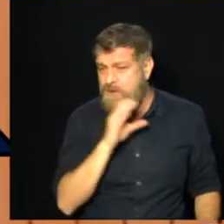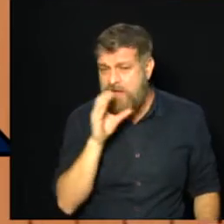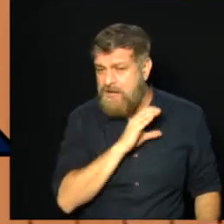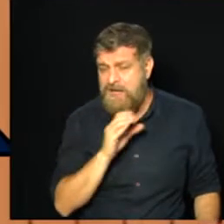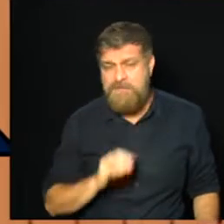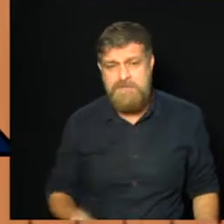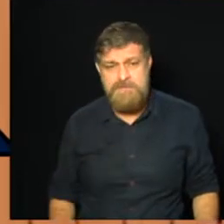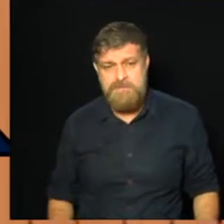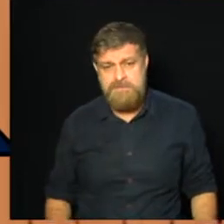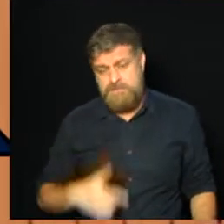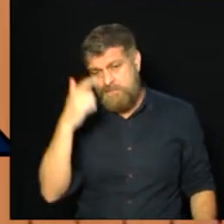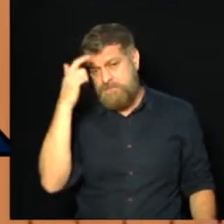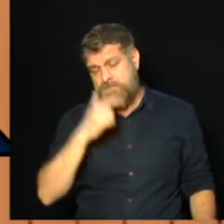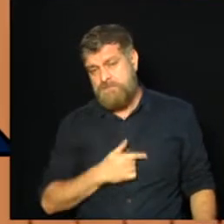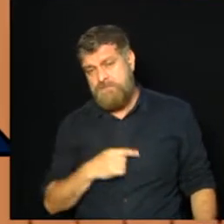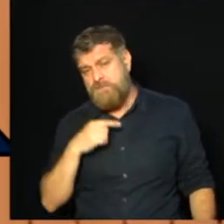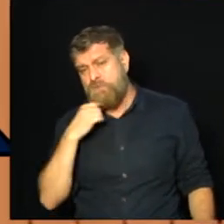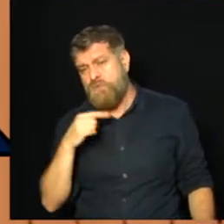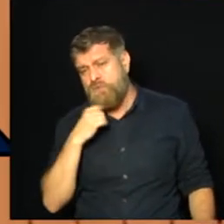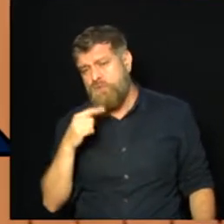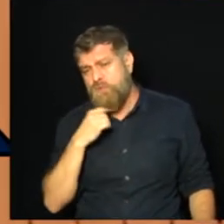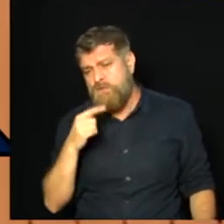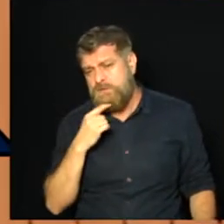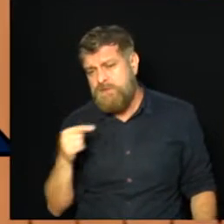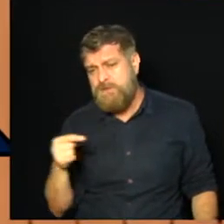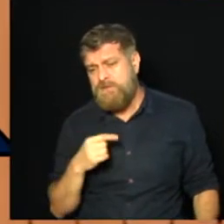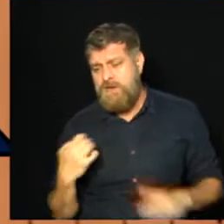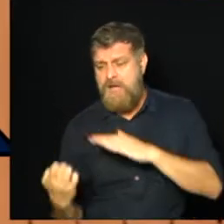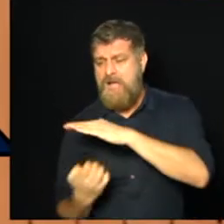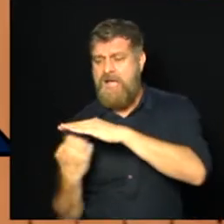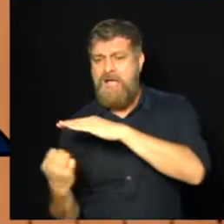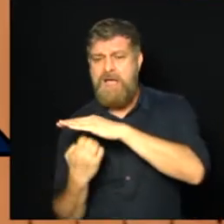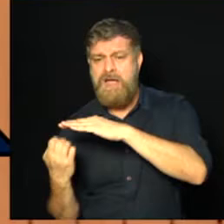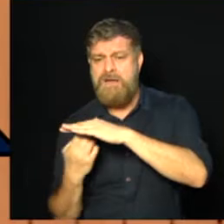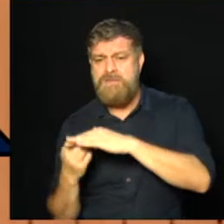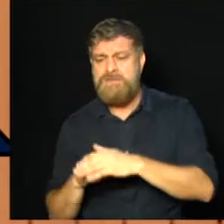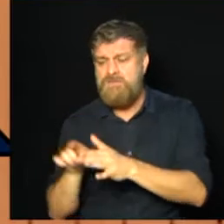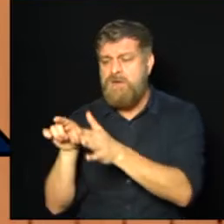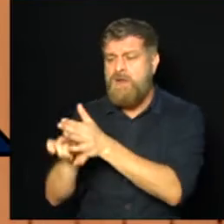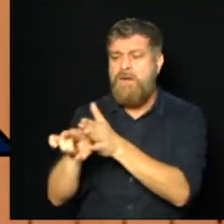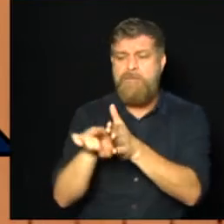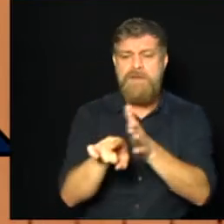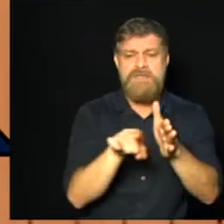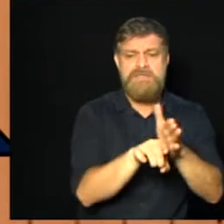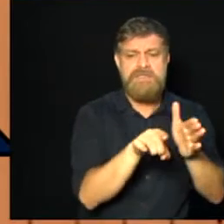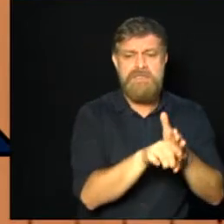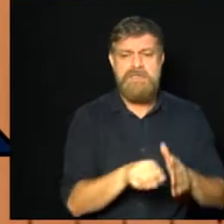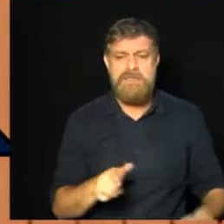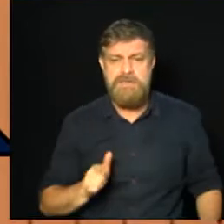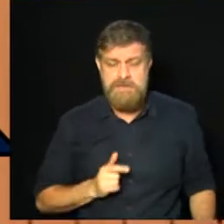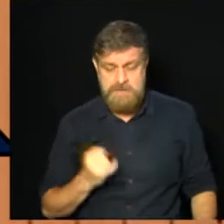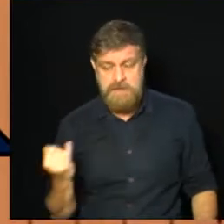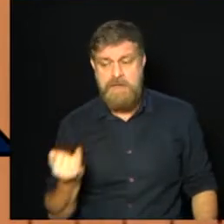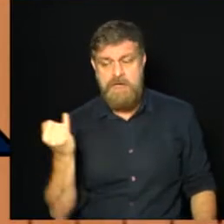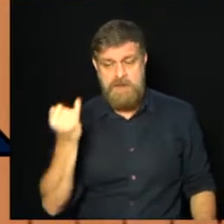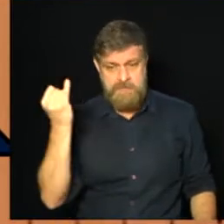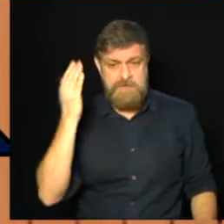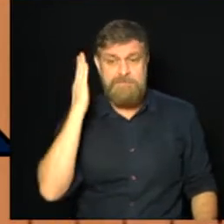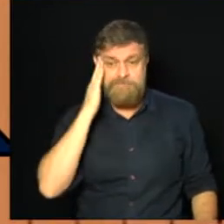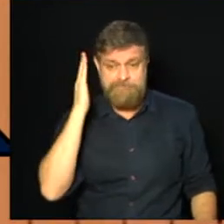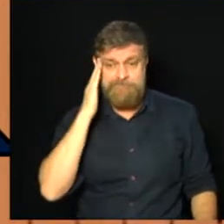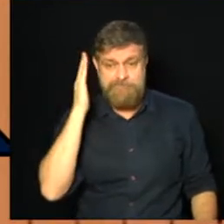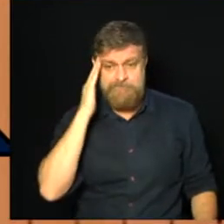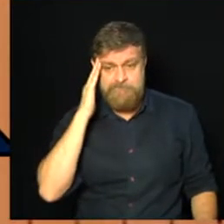até eu faço um questionamento até de quais eram as empresas que foram consultadas, que foram apresentadas, eu acho que isso é importante a